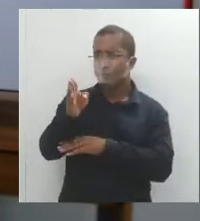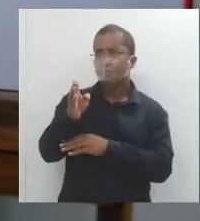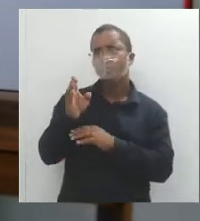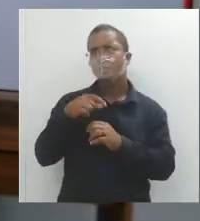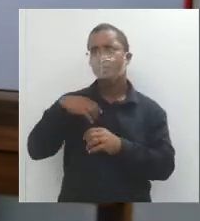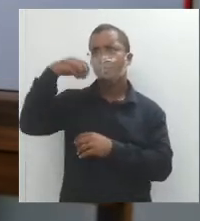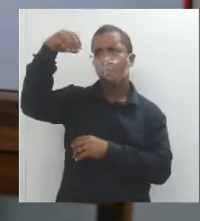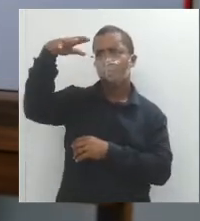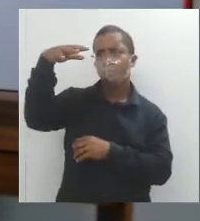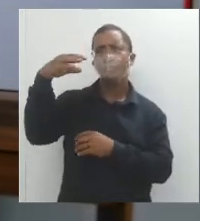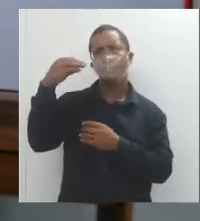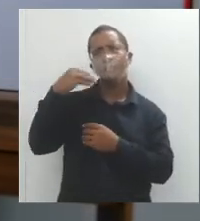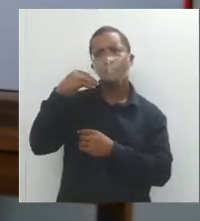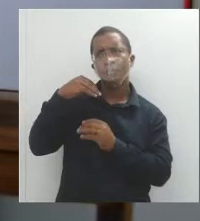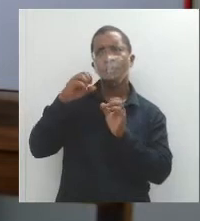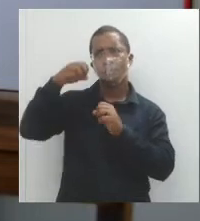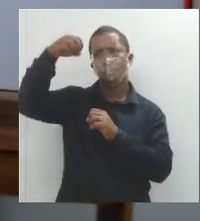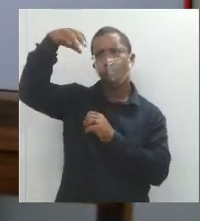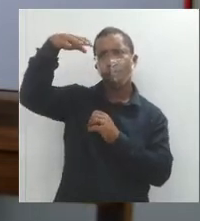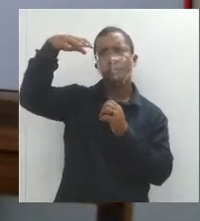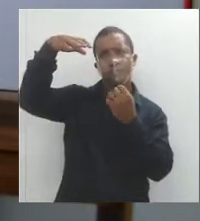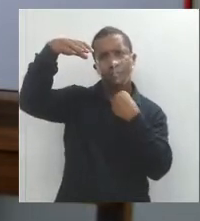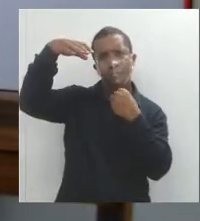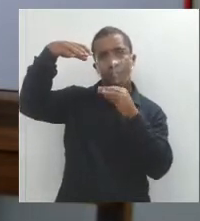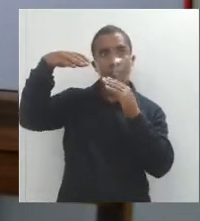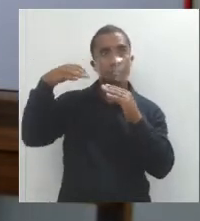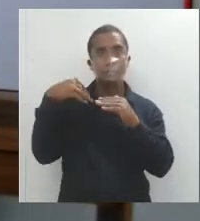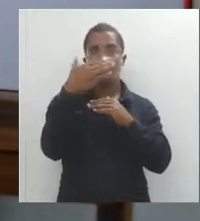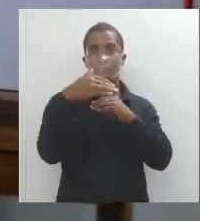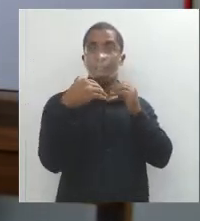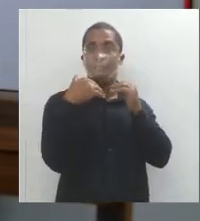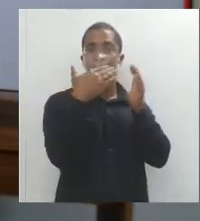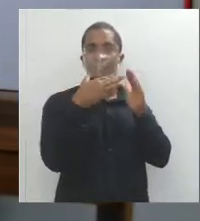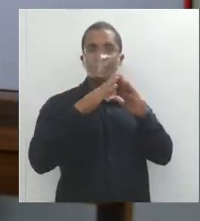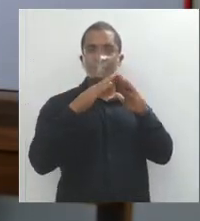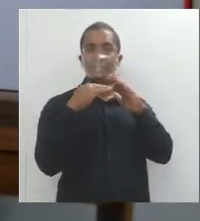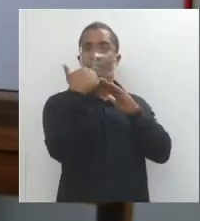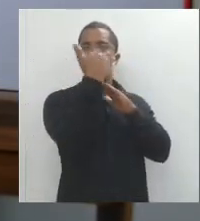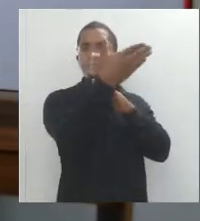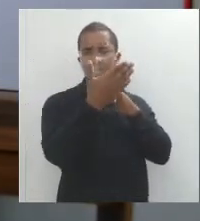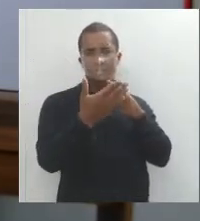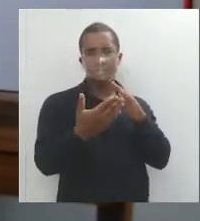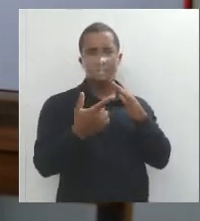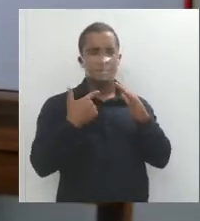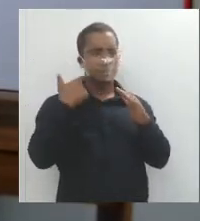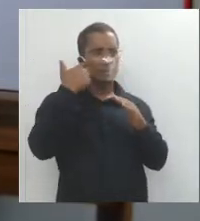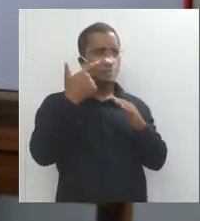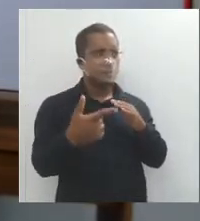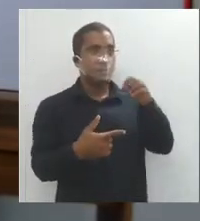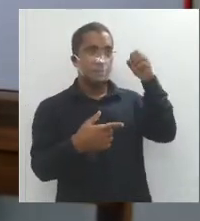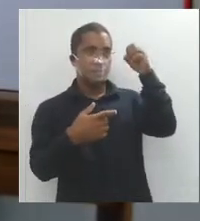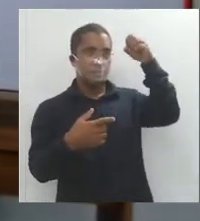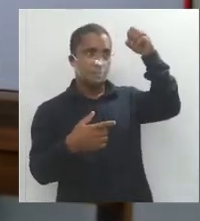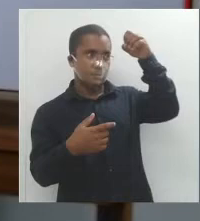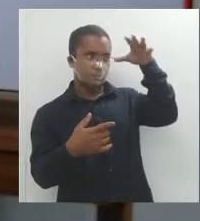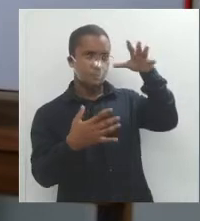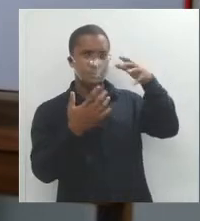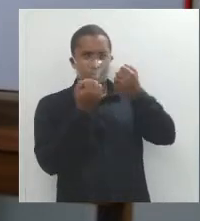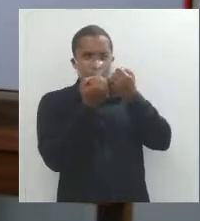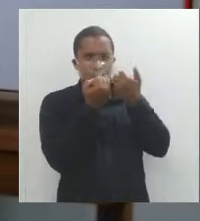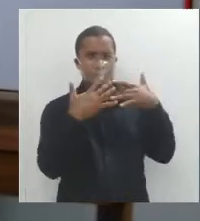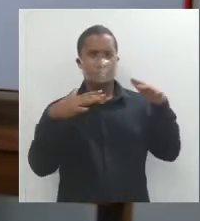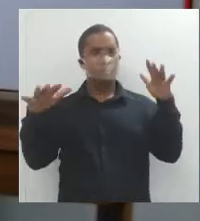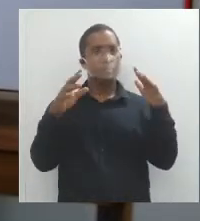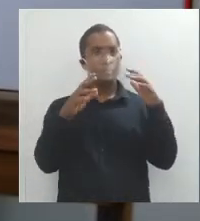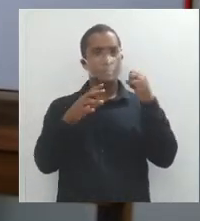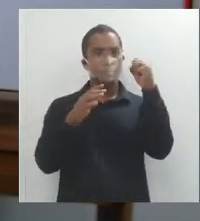não é? Ah, eu quero colocar uma lâmpada no meu quintal, no meu jardim. Eu vou colocar uma lâmpada mais forte, porque ela vai brilhar mais e